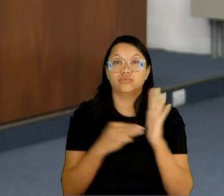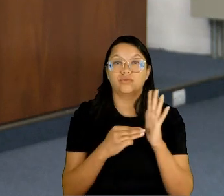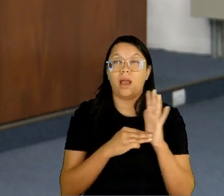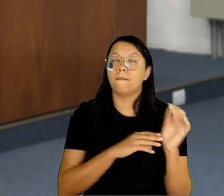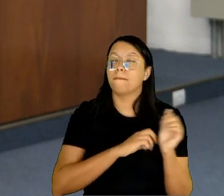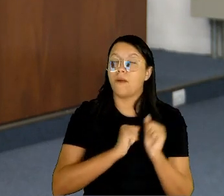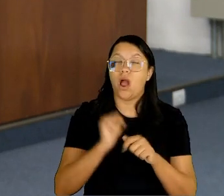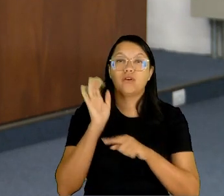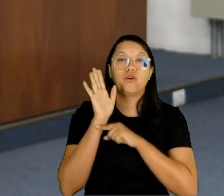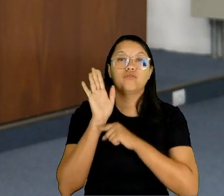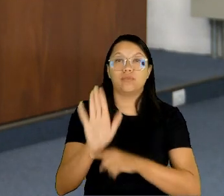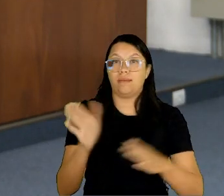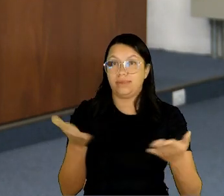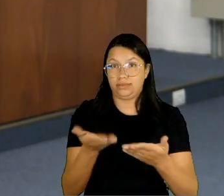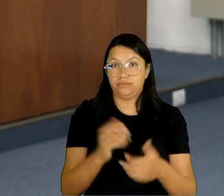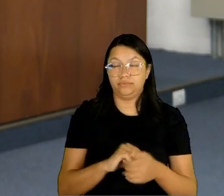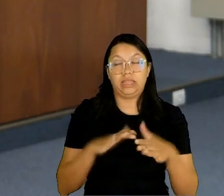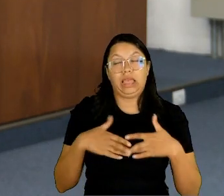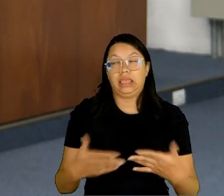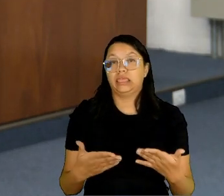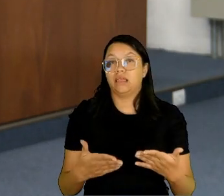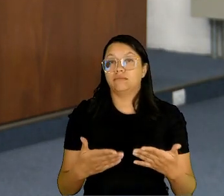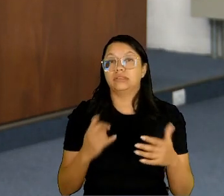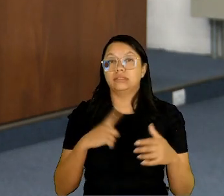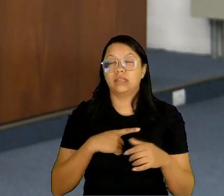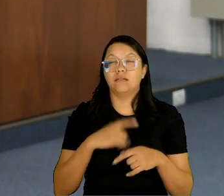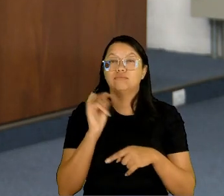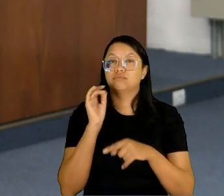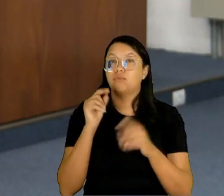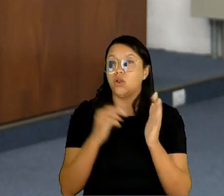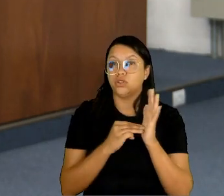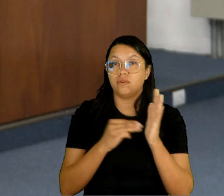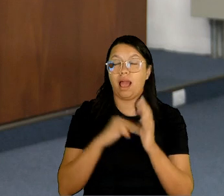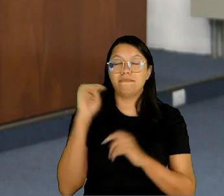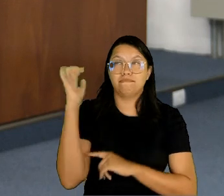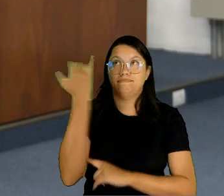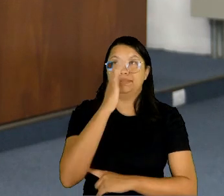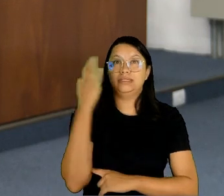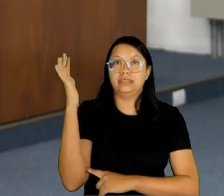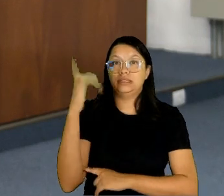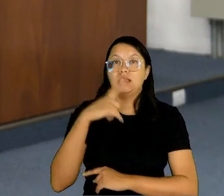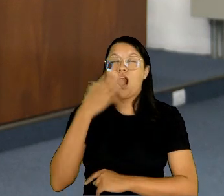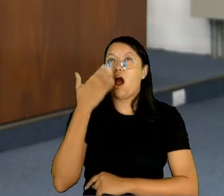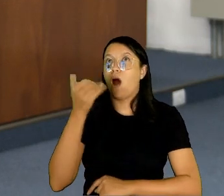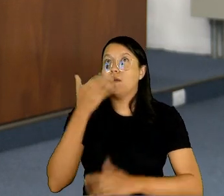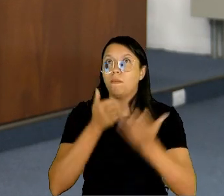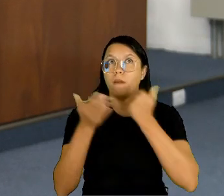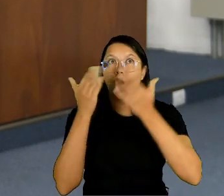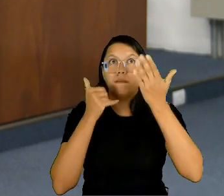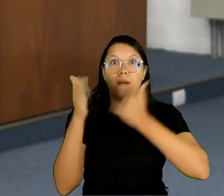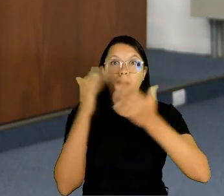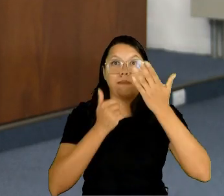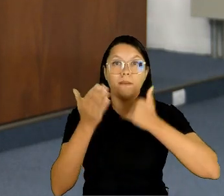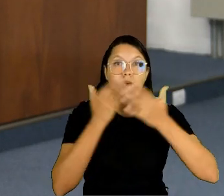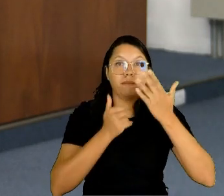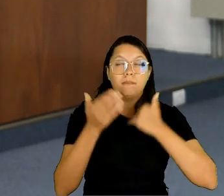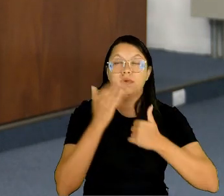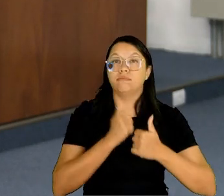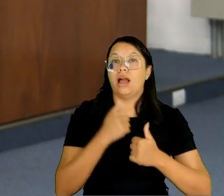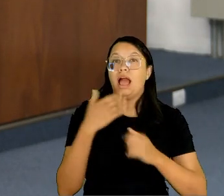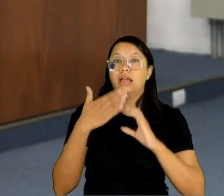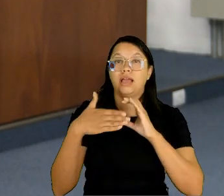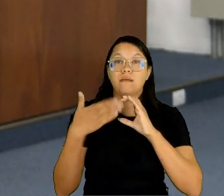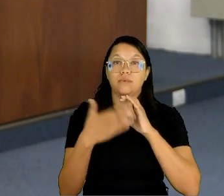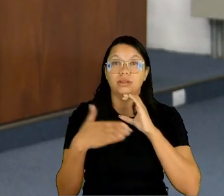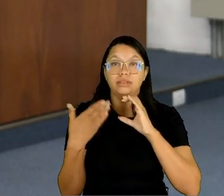os vários fatores que podem contribuir para isso. Então, tem fatores ambientais, se a pessoa come muito açúcar, come muita